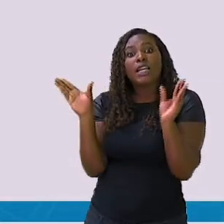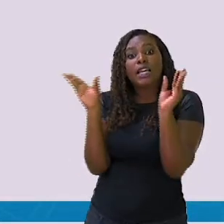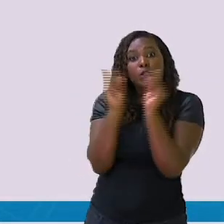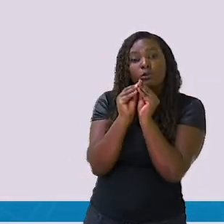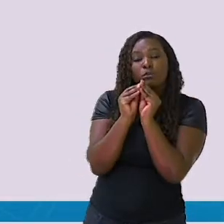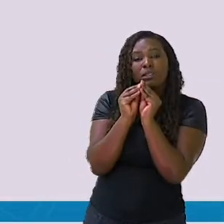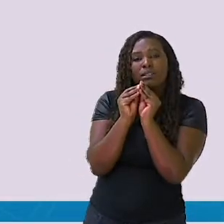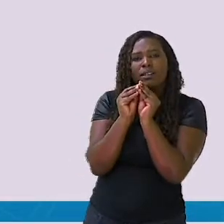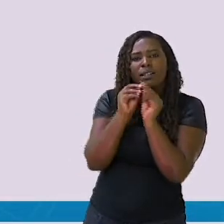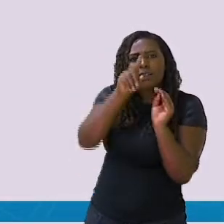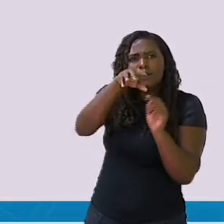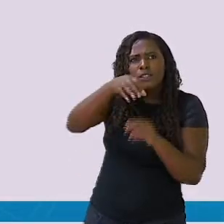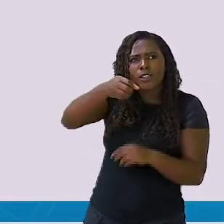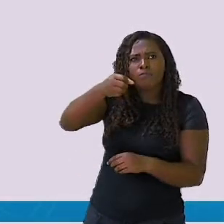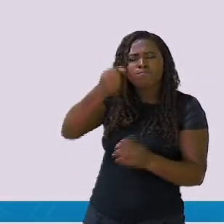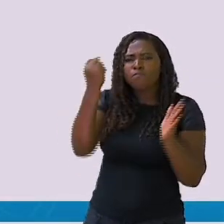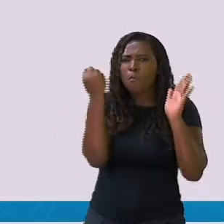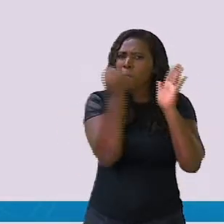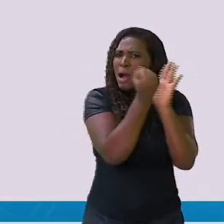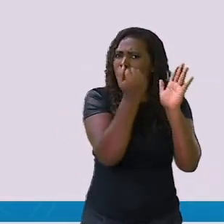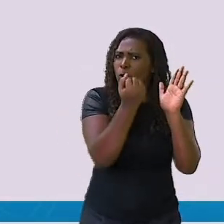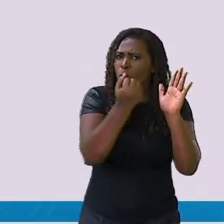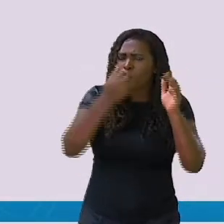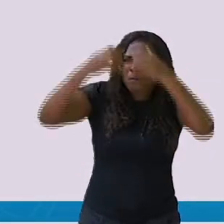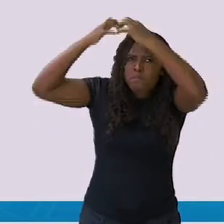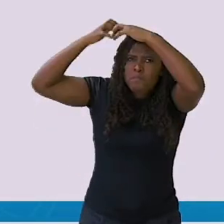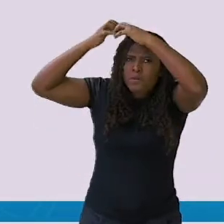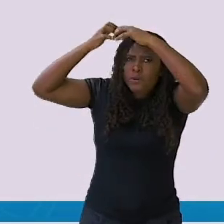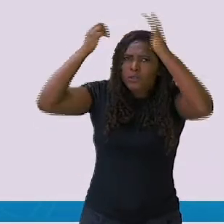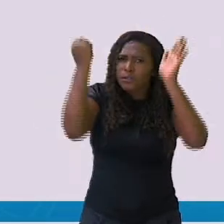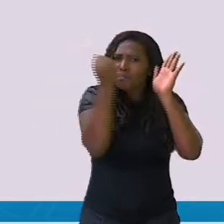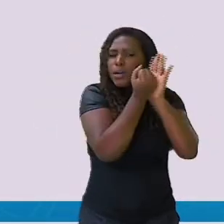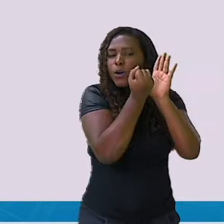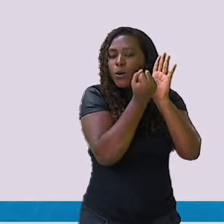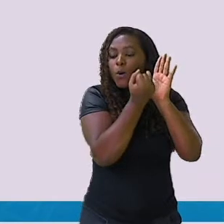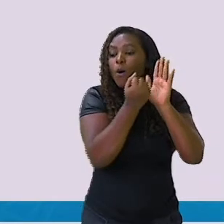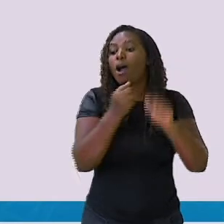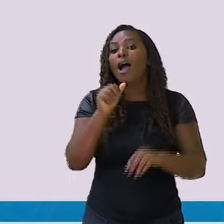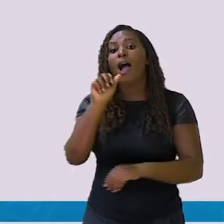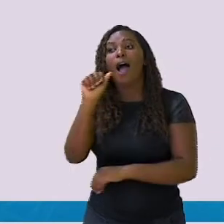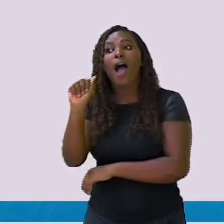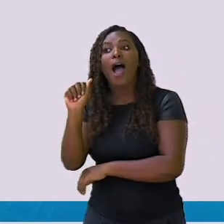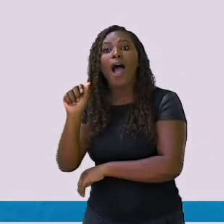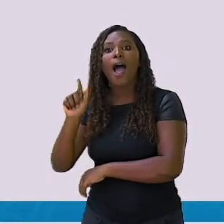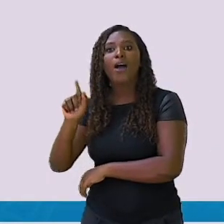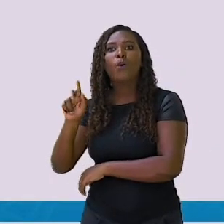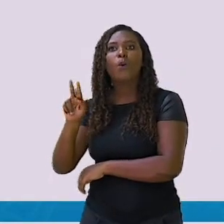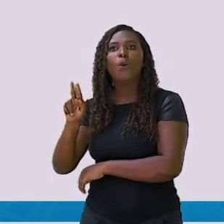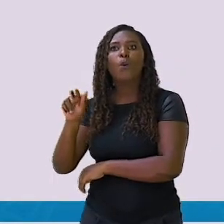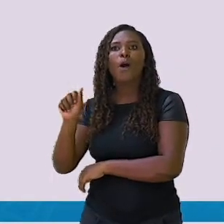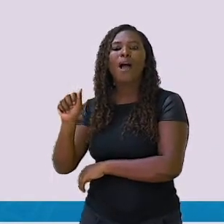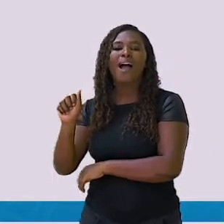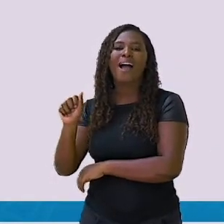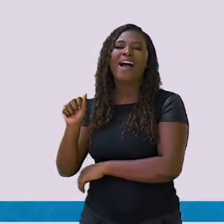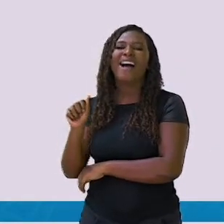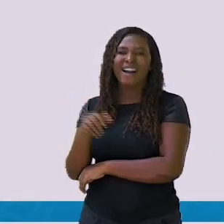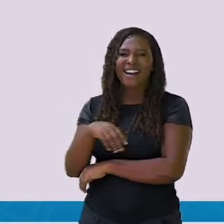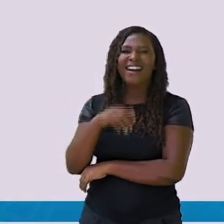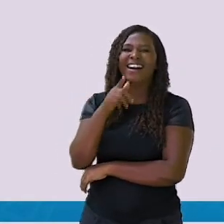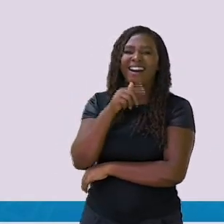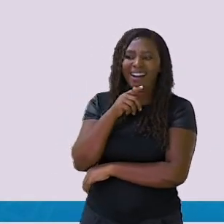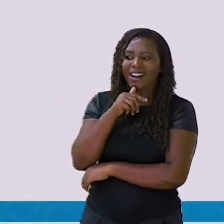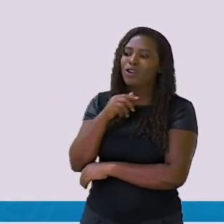água. Aí você já consegue, ó, lá na sua memória, buscar o que é o transporte aquático, o que a sua professora falou sobre isso.